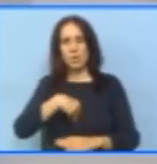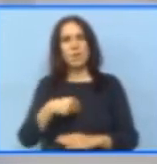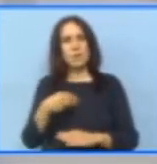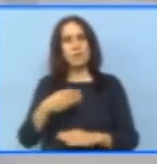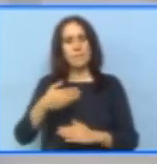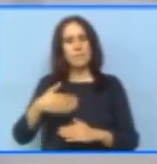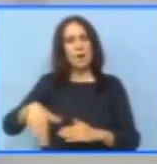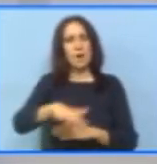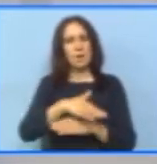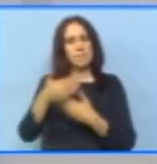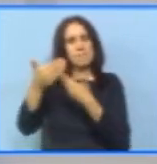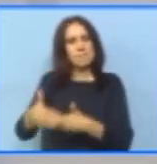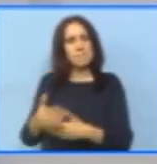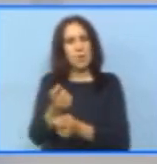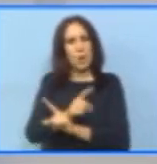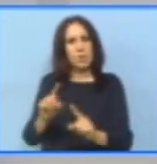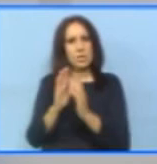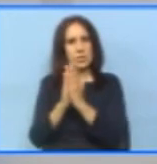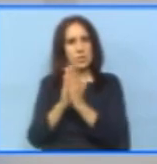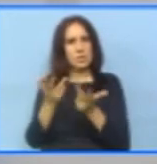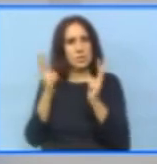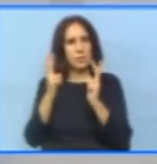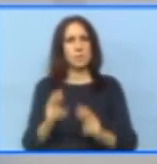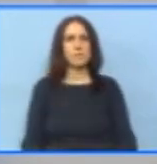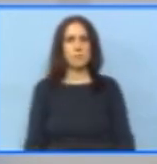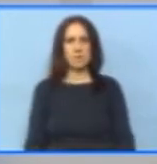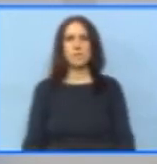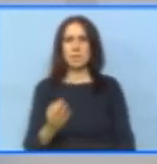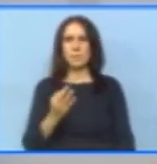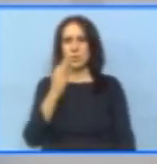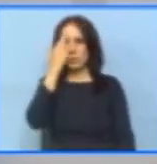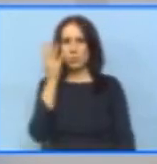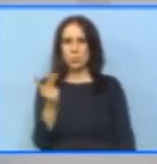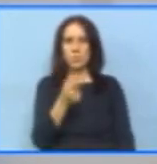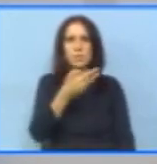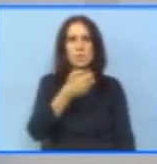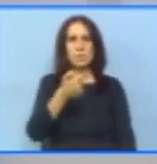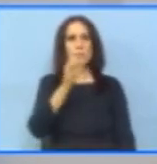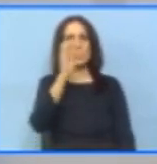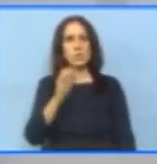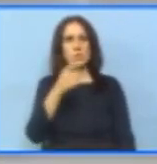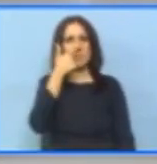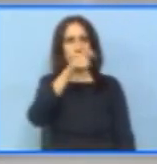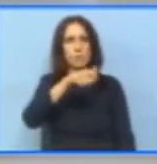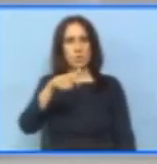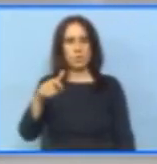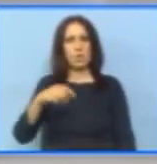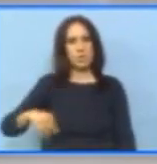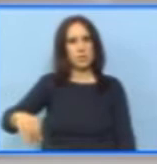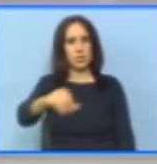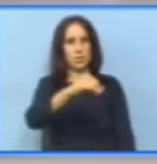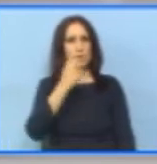restrições à liberdade religiosa. Exatamente. Sim, são esses os números, são 75% da população vive em regiões